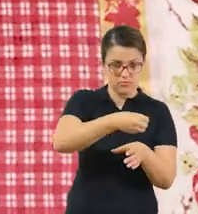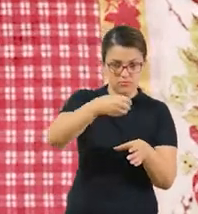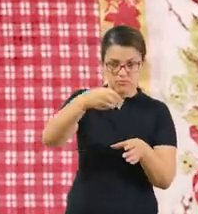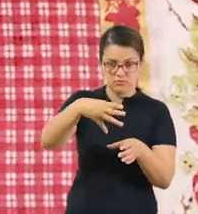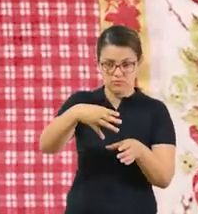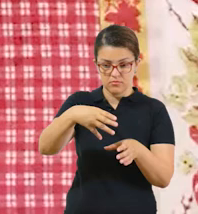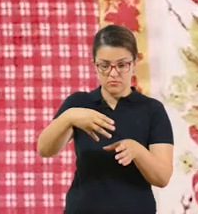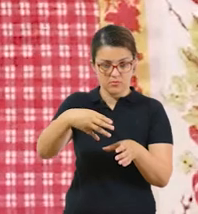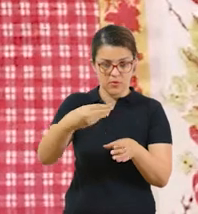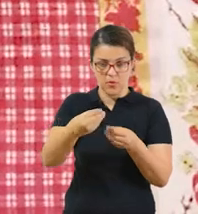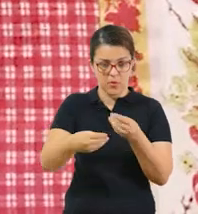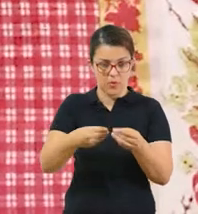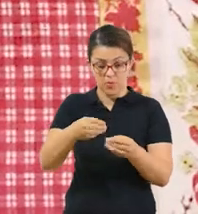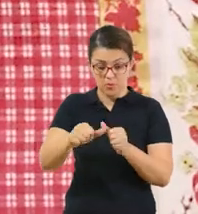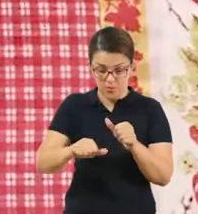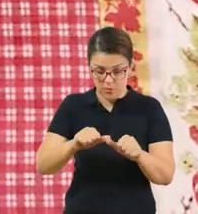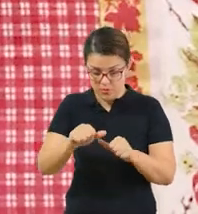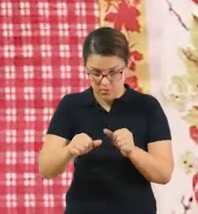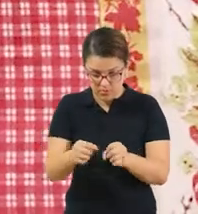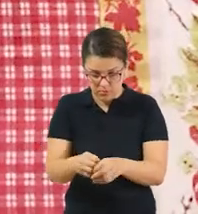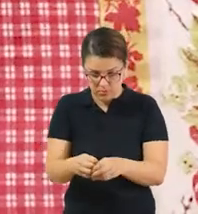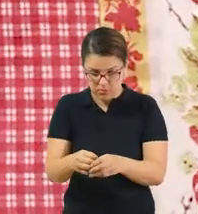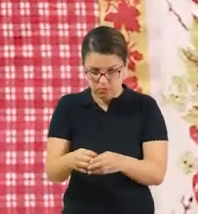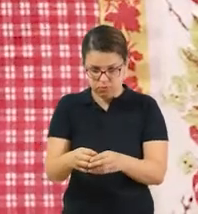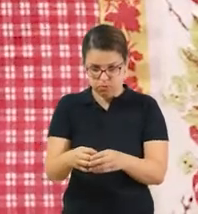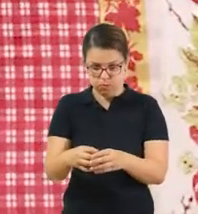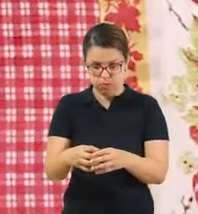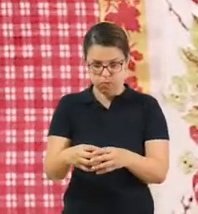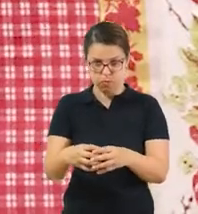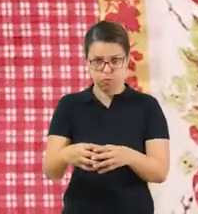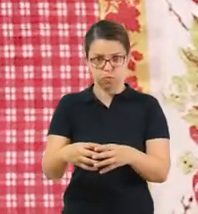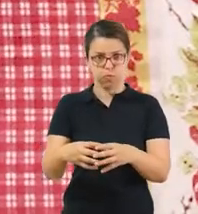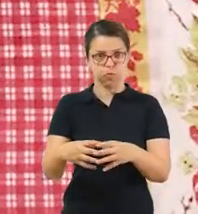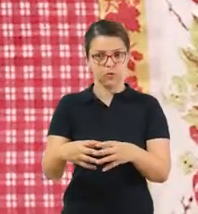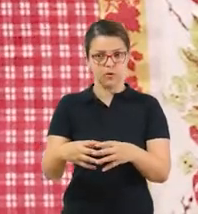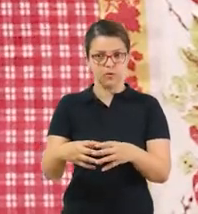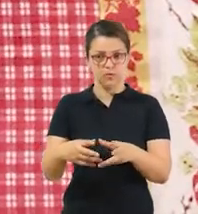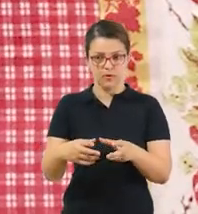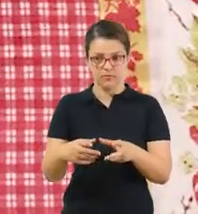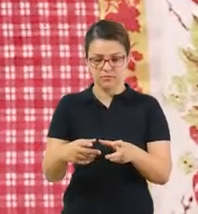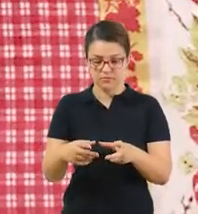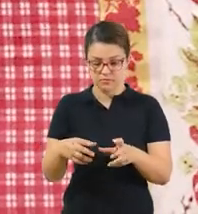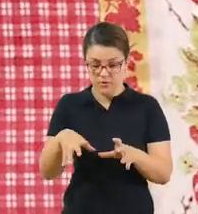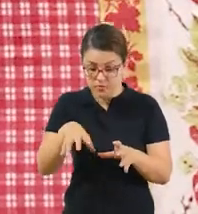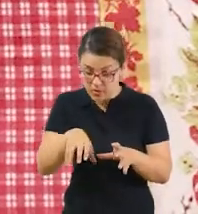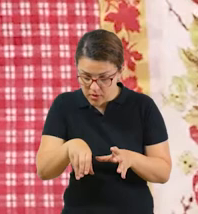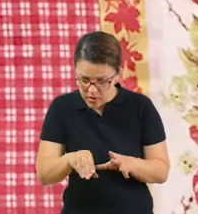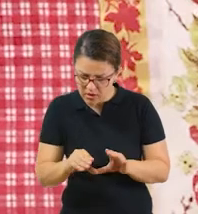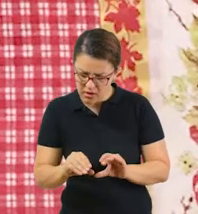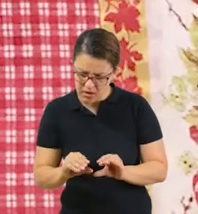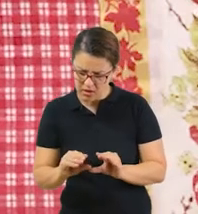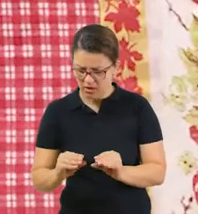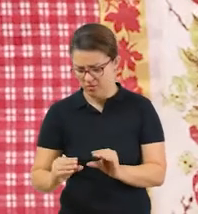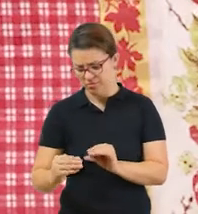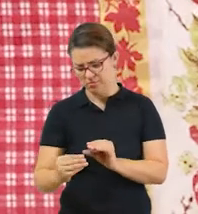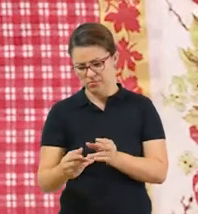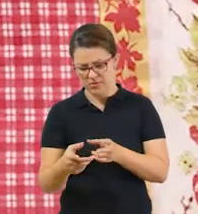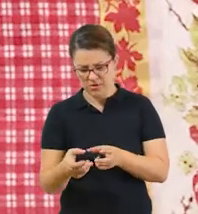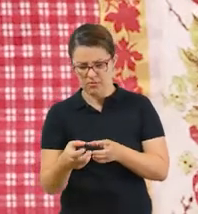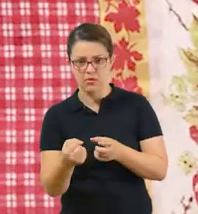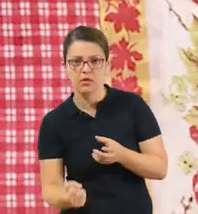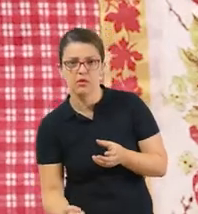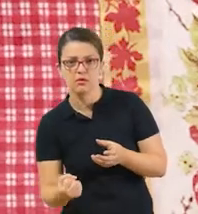esses chumaços na água e ver a transformação, como ele muda. Ele vai inchando, deixa ela colocar